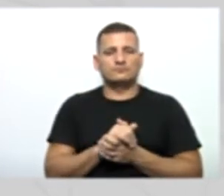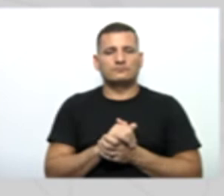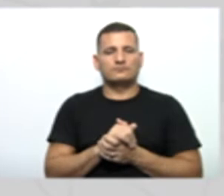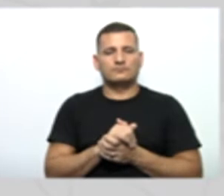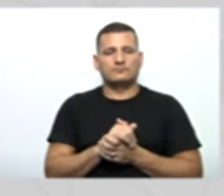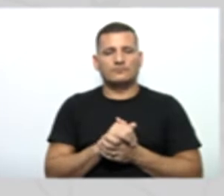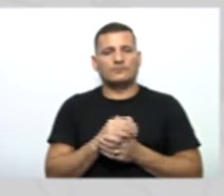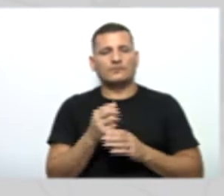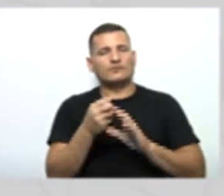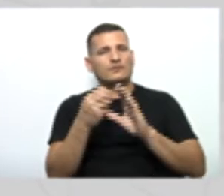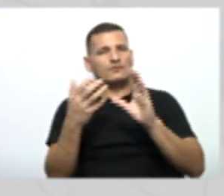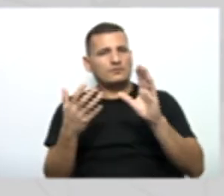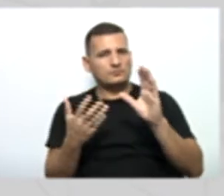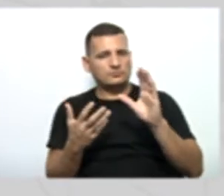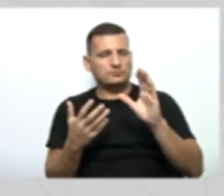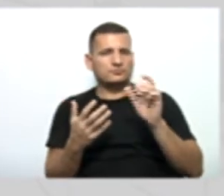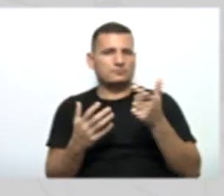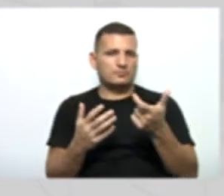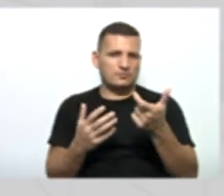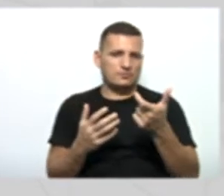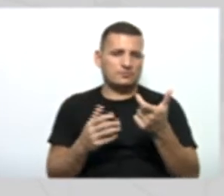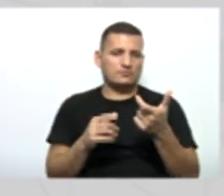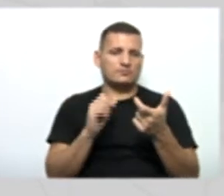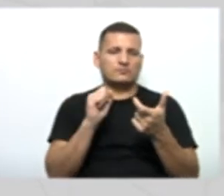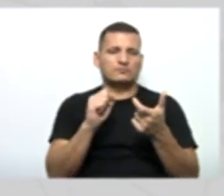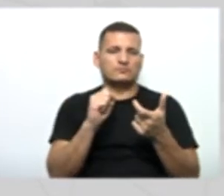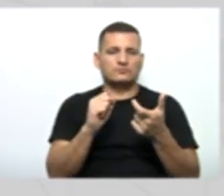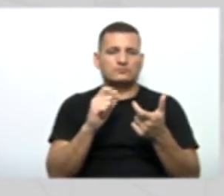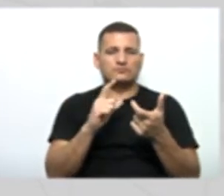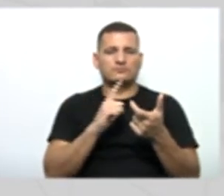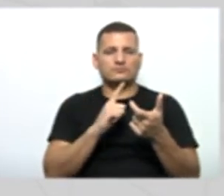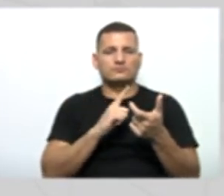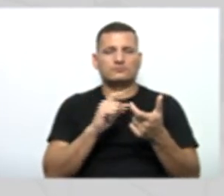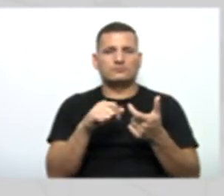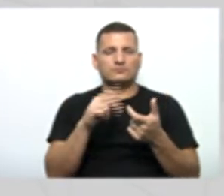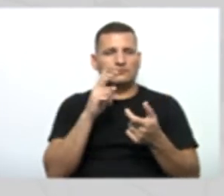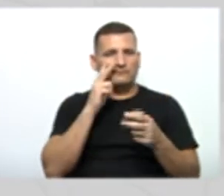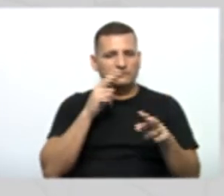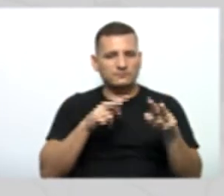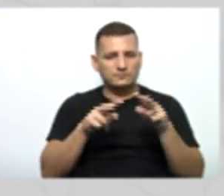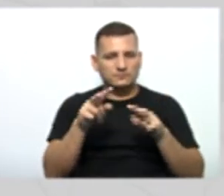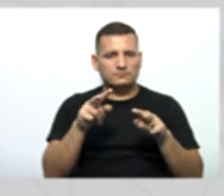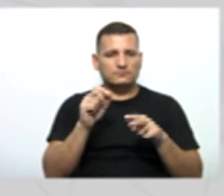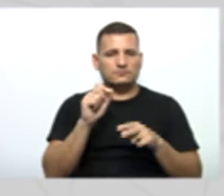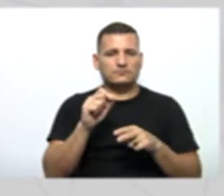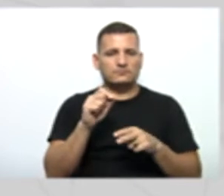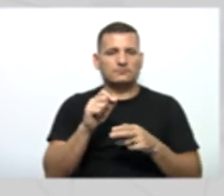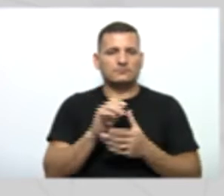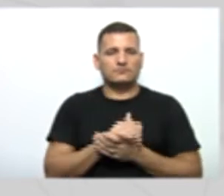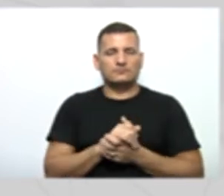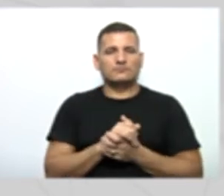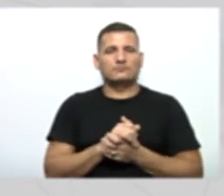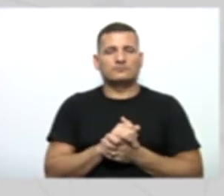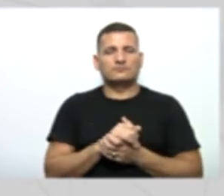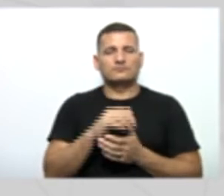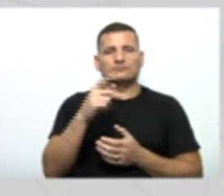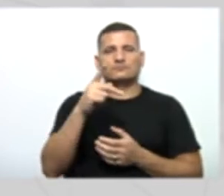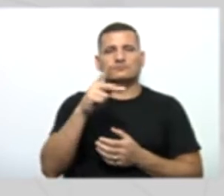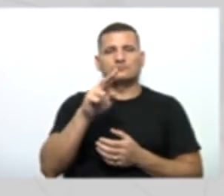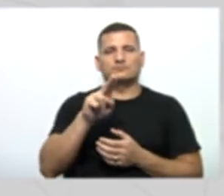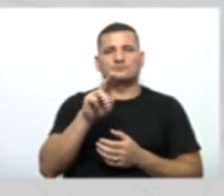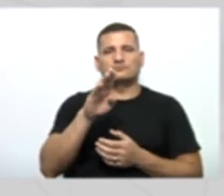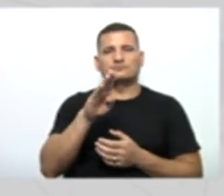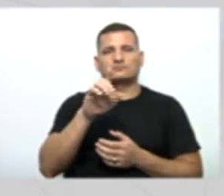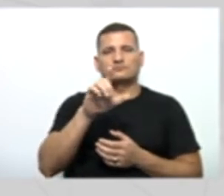daquela classe, né? Podem possuir a seguinte visibilidade, né? Ou seja, público, ela é representado